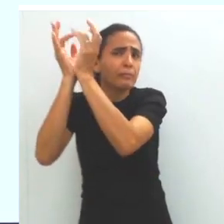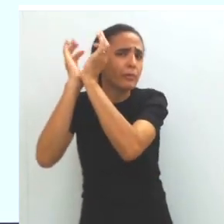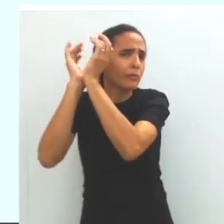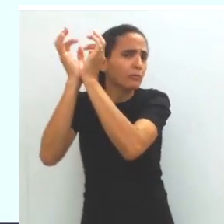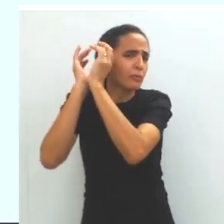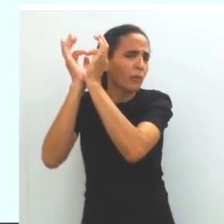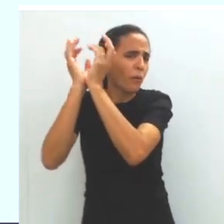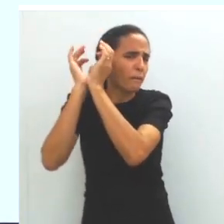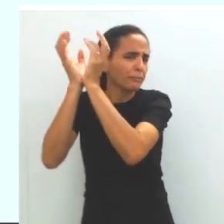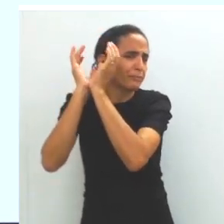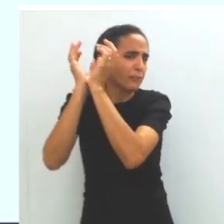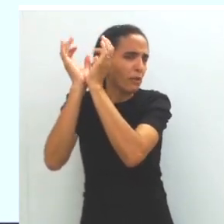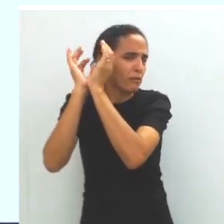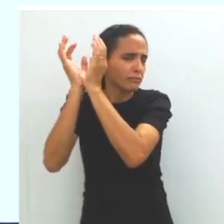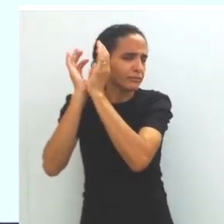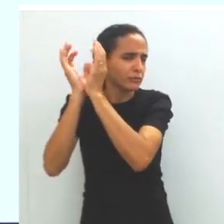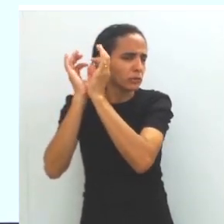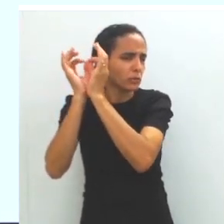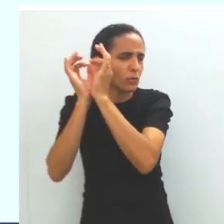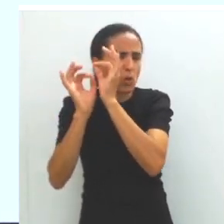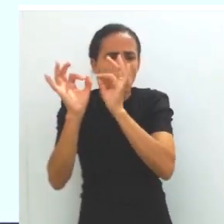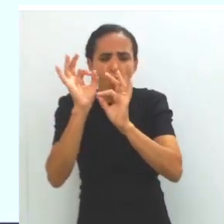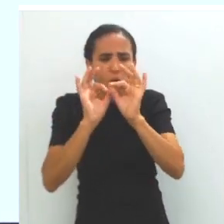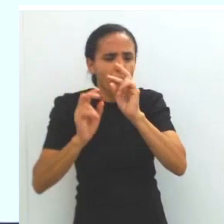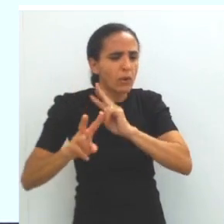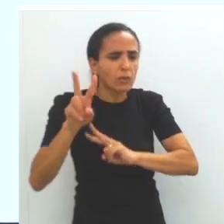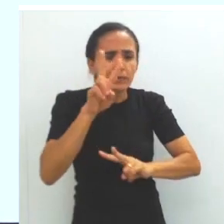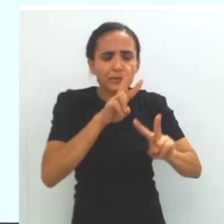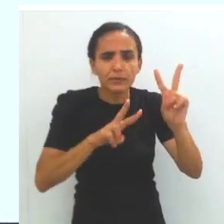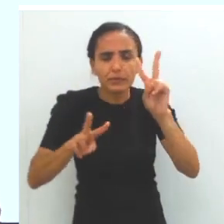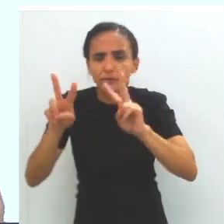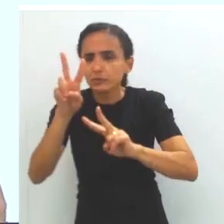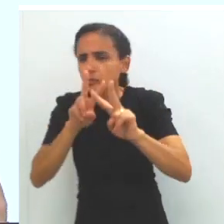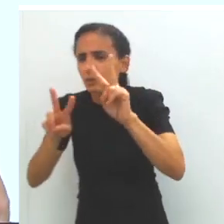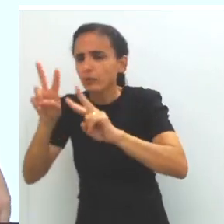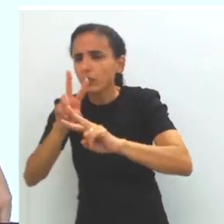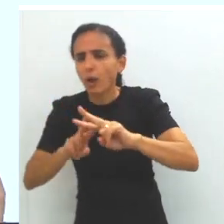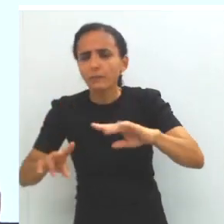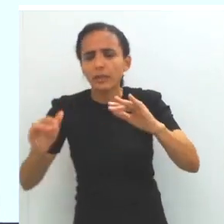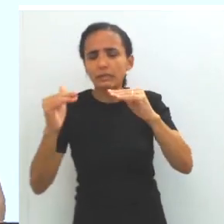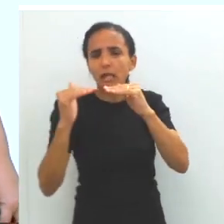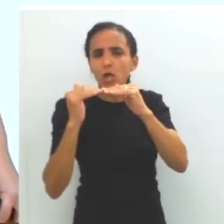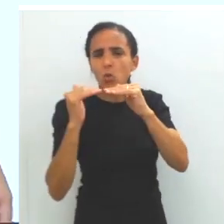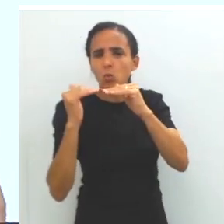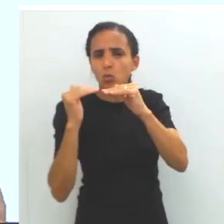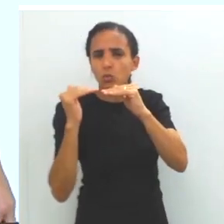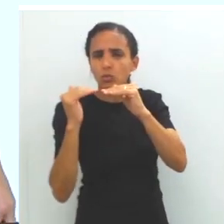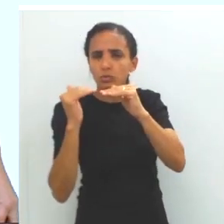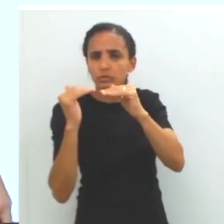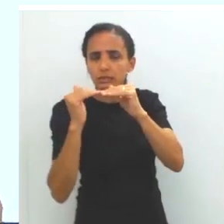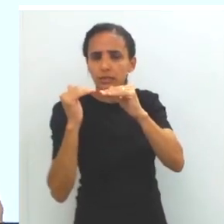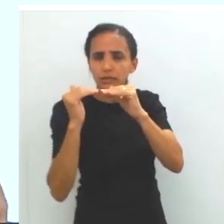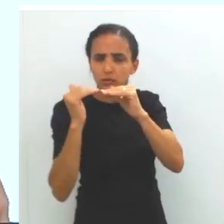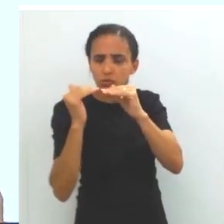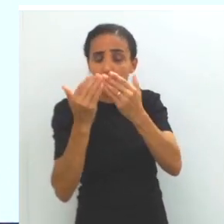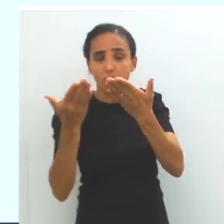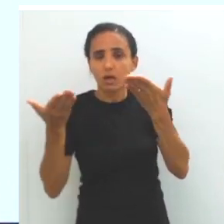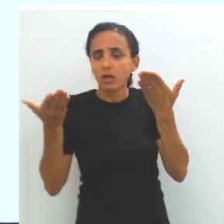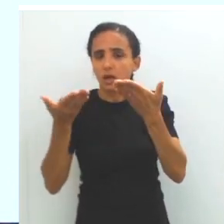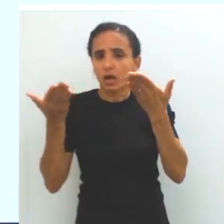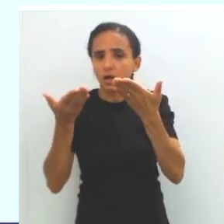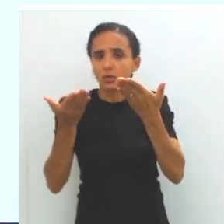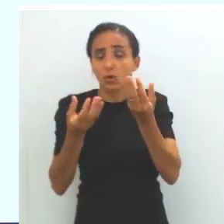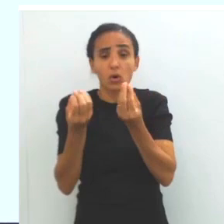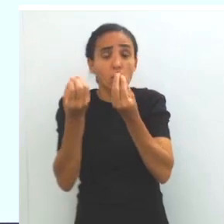eu vou transformar essa imagem em impulso nervoso e